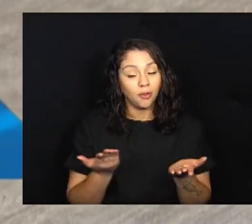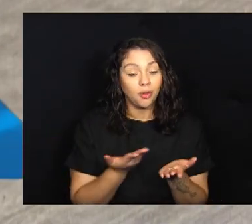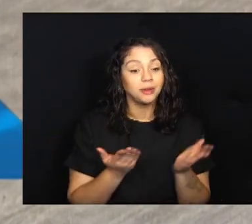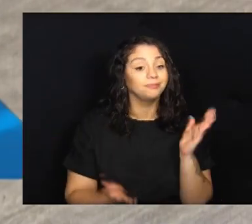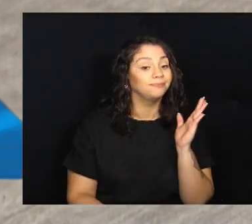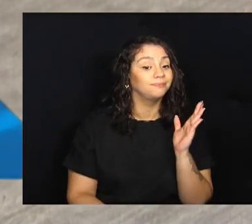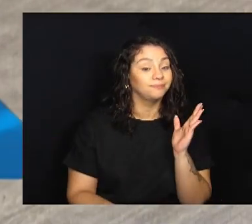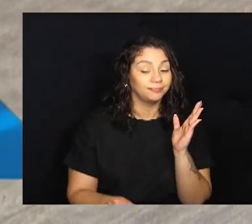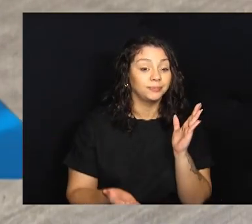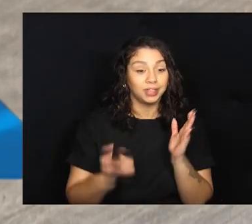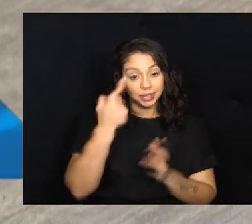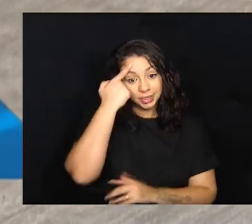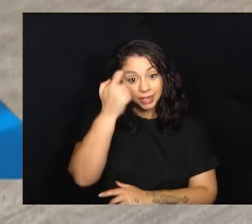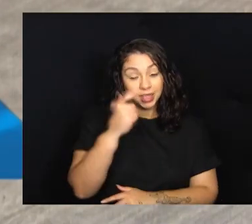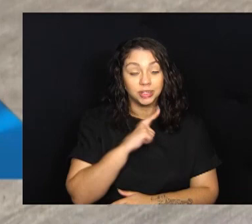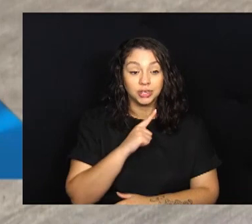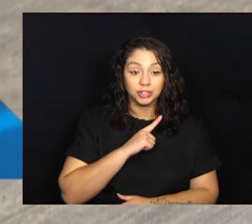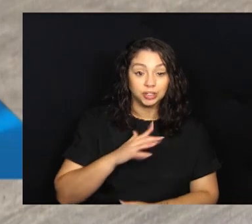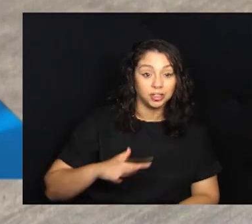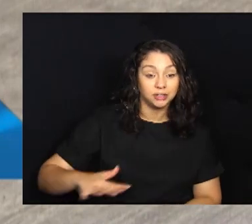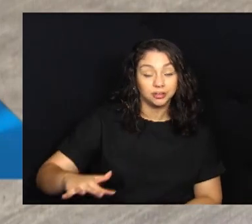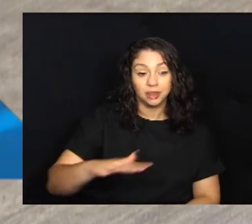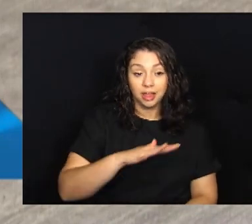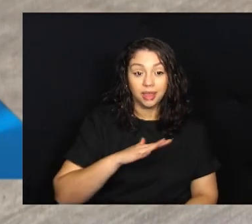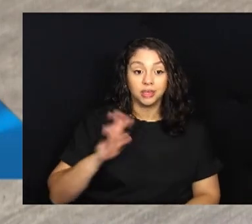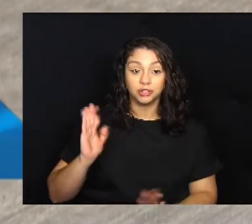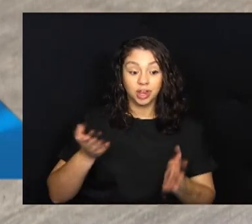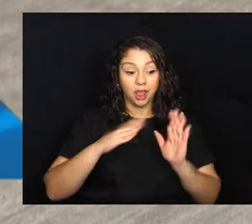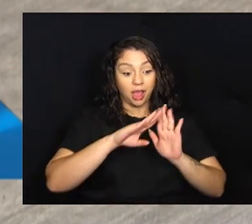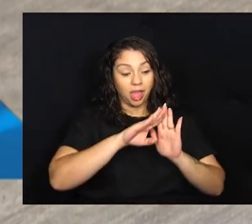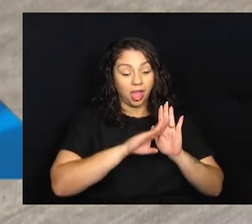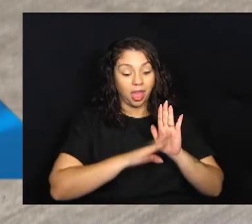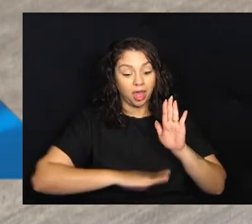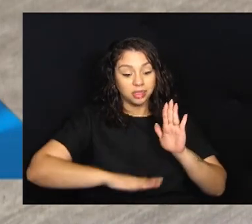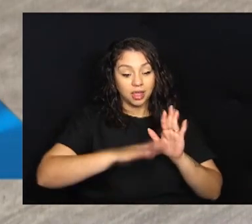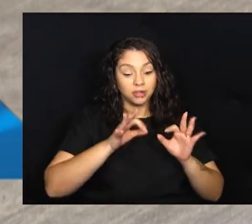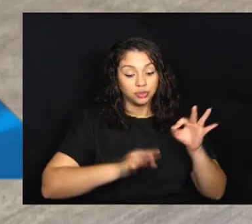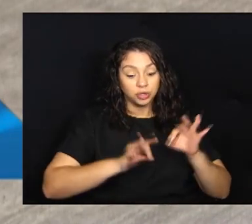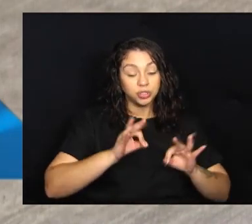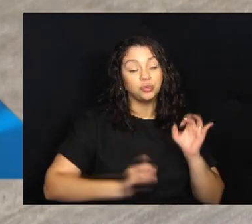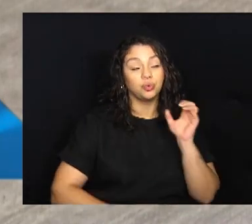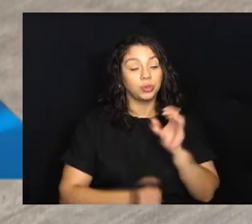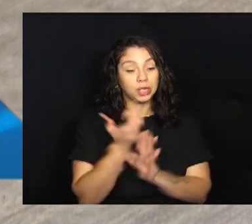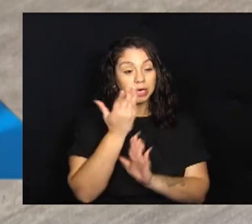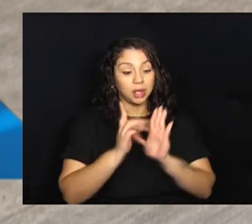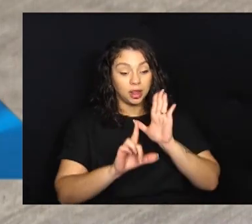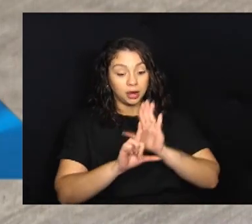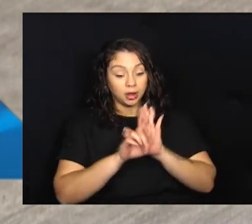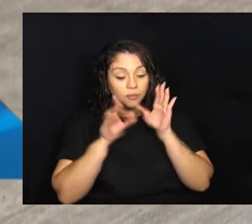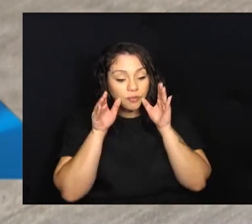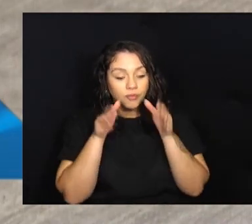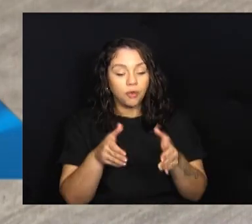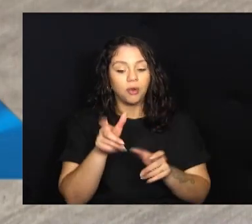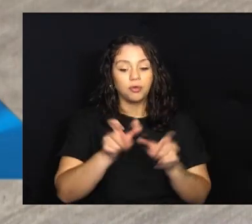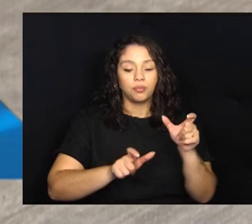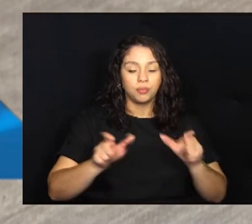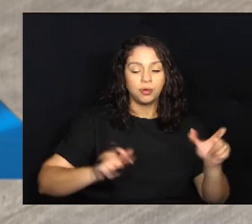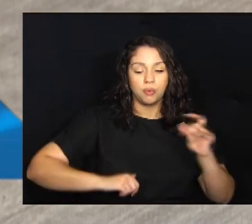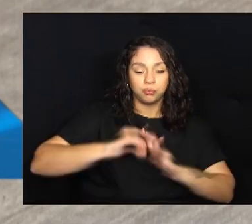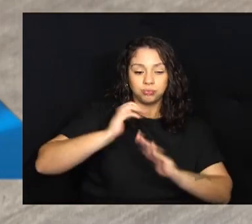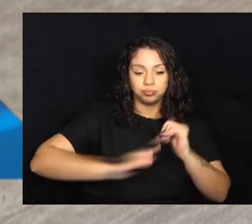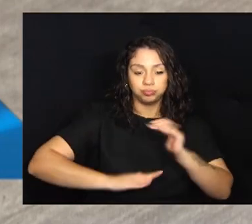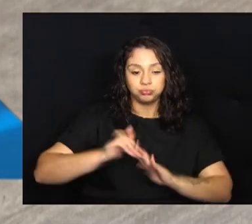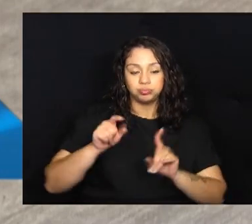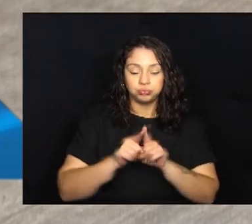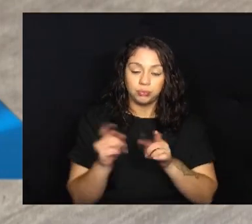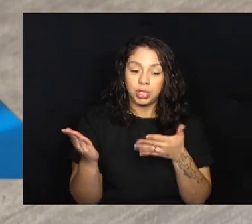Campinas ter no ordenamento jurídico uma legislação para os jogadores, para principalmente a